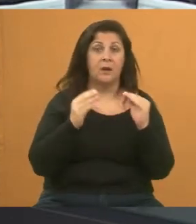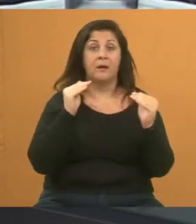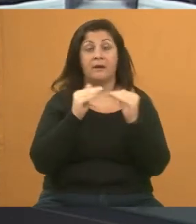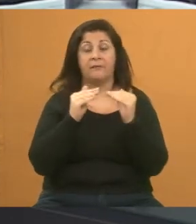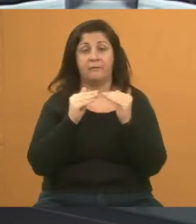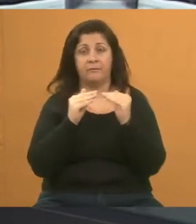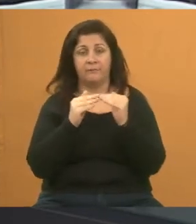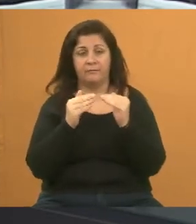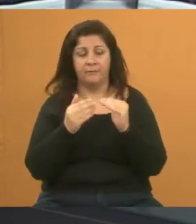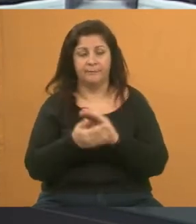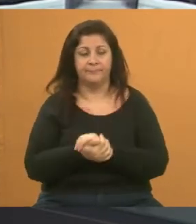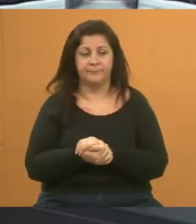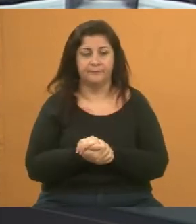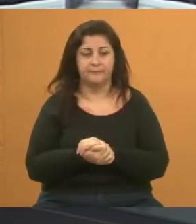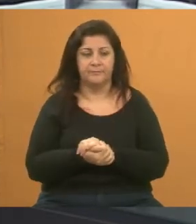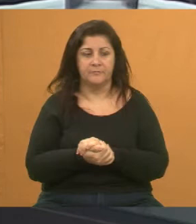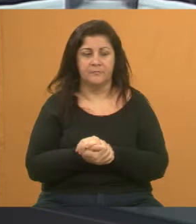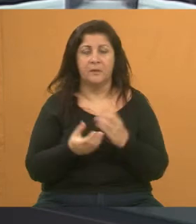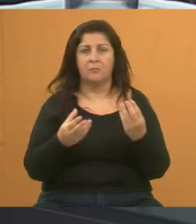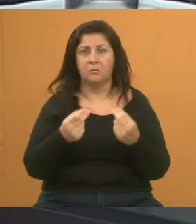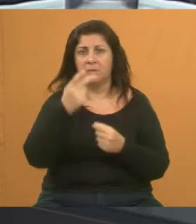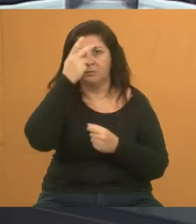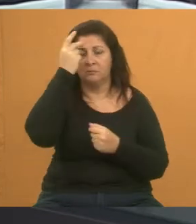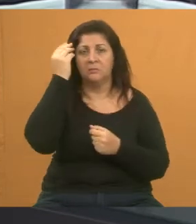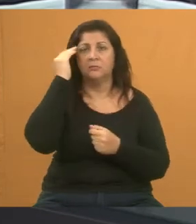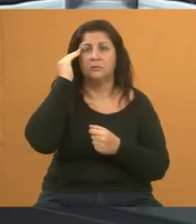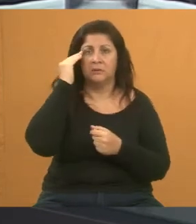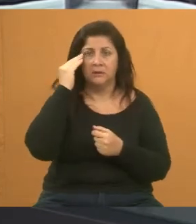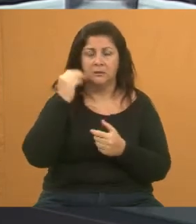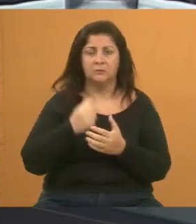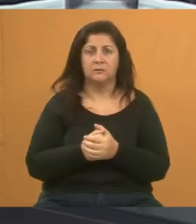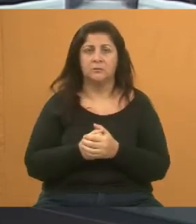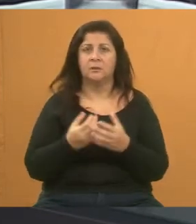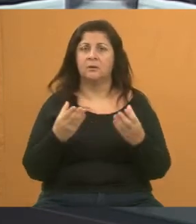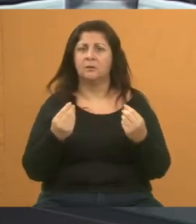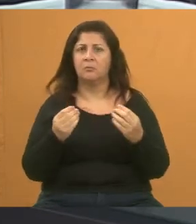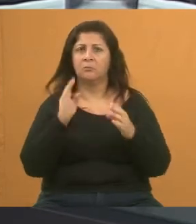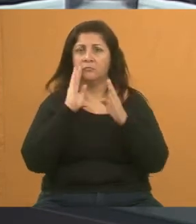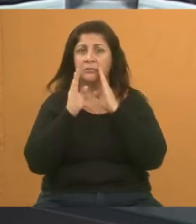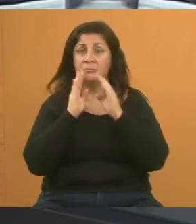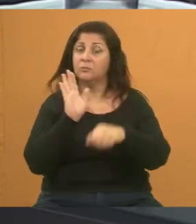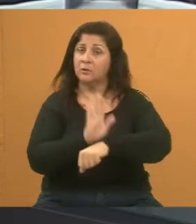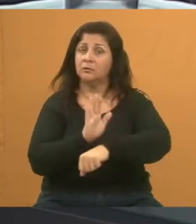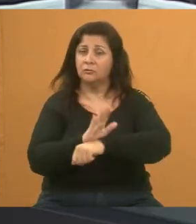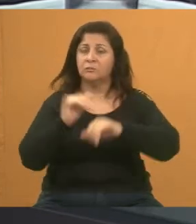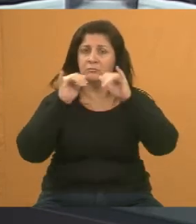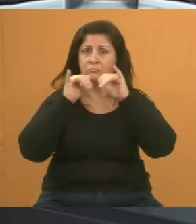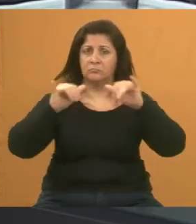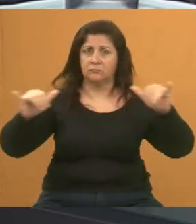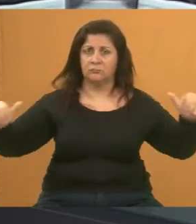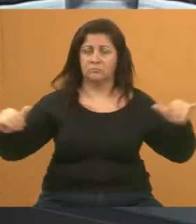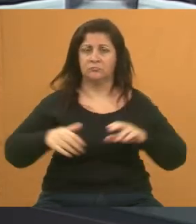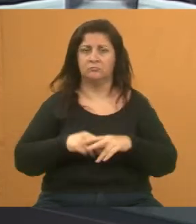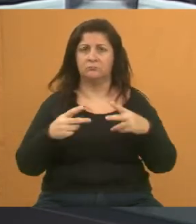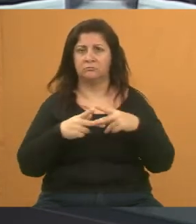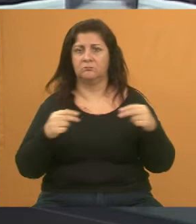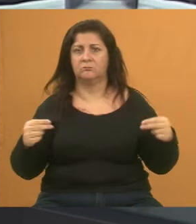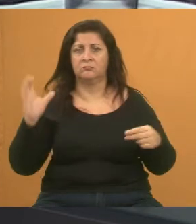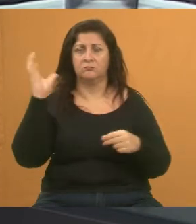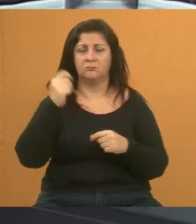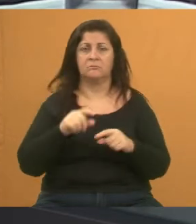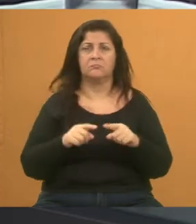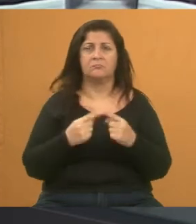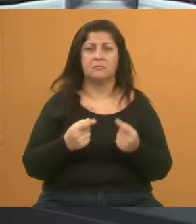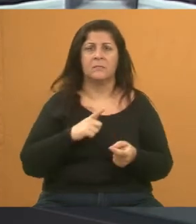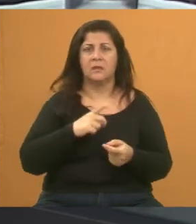Eu achei que assim, aumentou muito a conscientização ambiental e muitos, o Facebook ajuda nessa divulgação das coisas que acontecem, mas